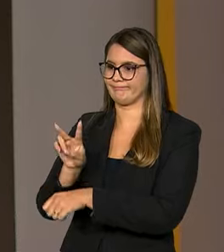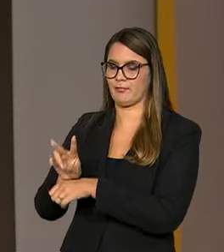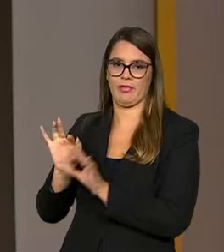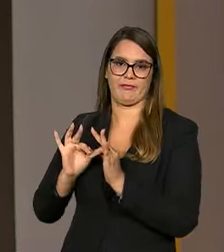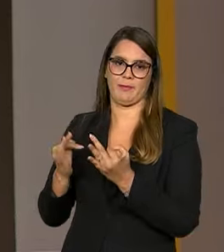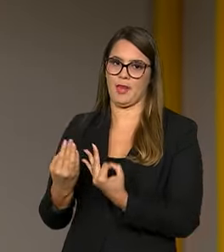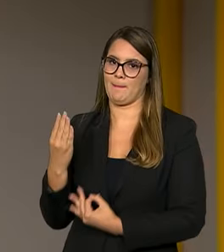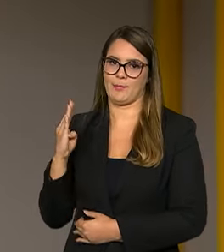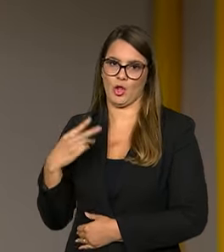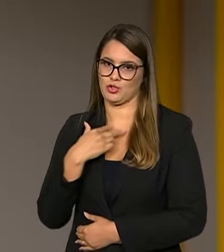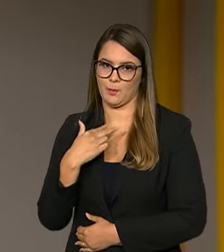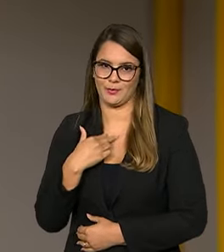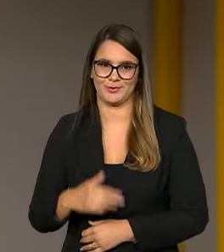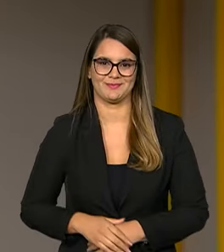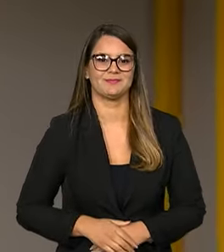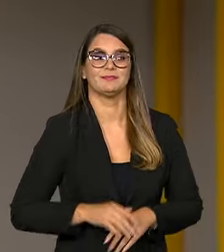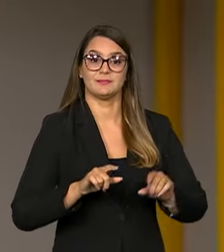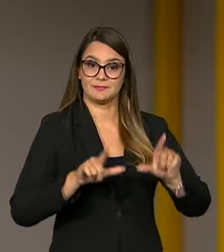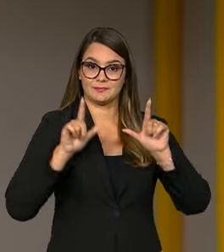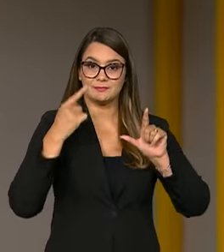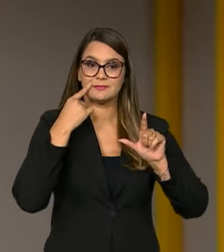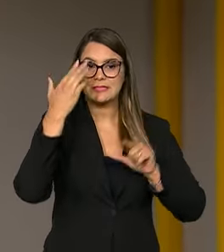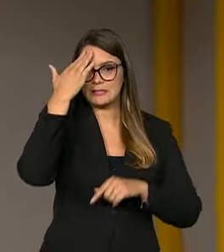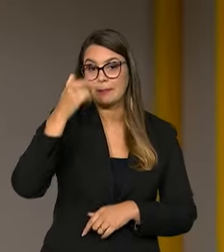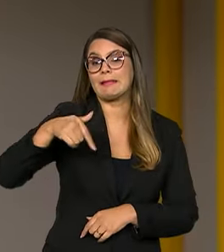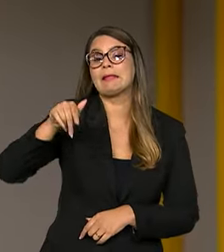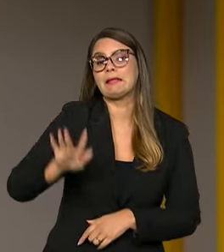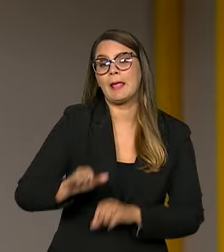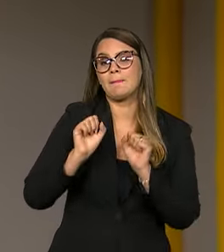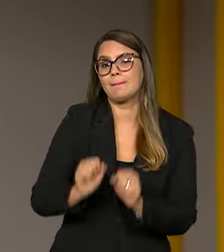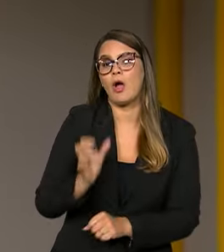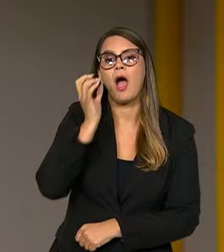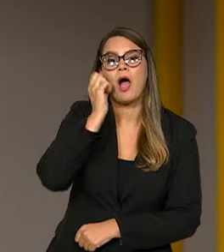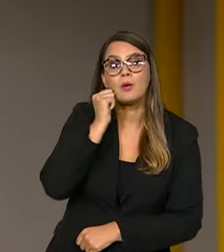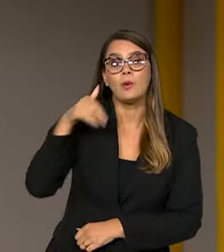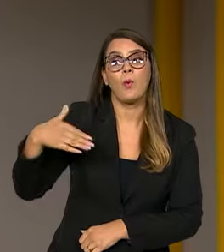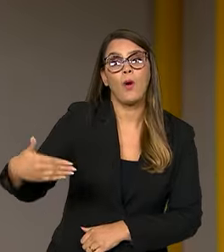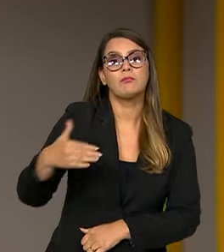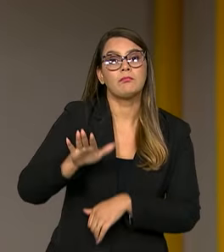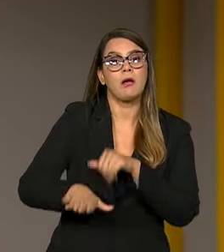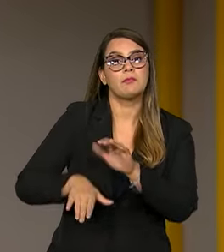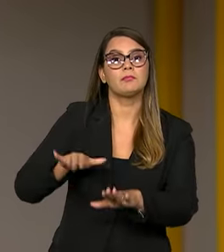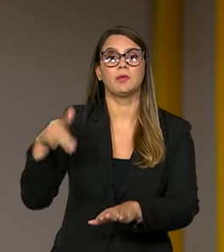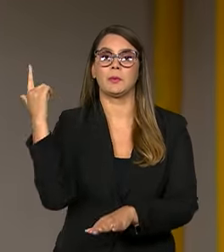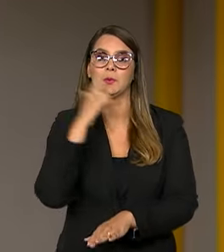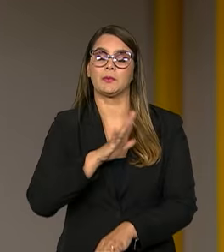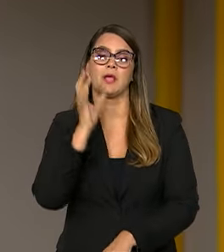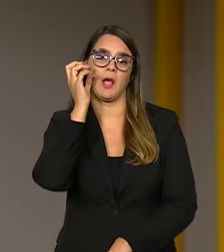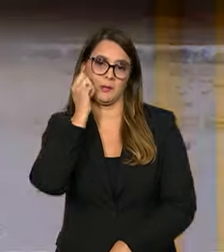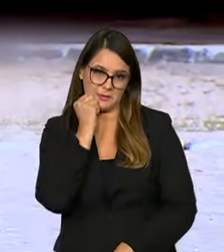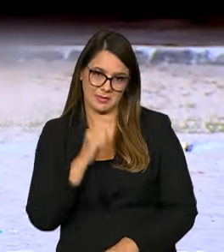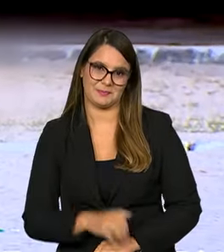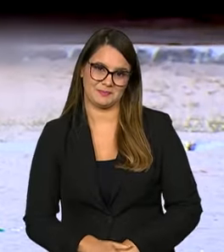família biológica. Na nossa reportagem, você vai saber quem pode adotar e qual é o passo a passo para realizar esse ato de amor.